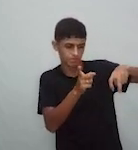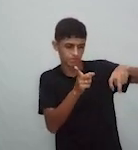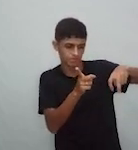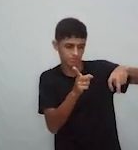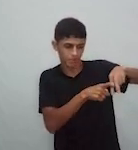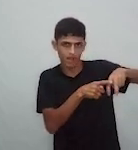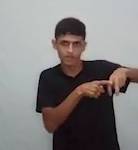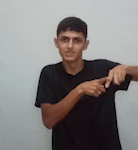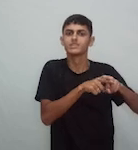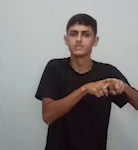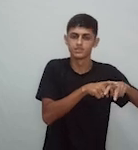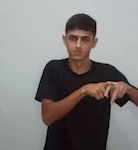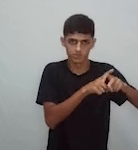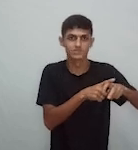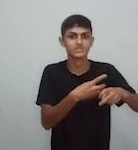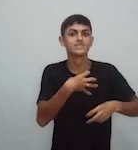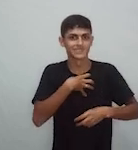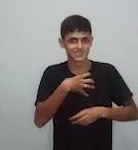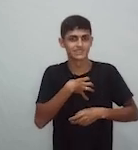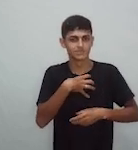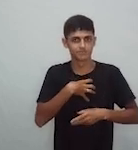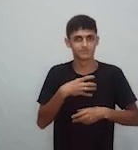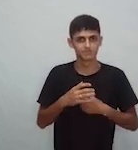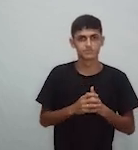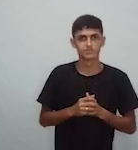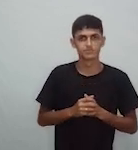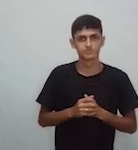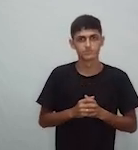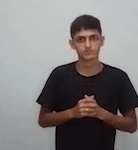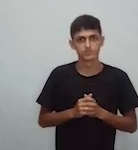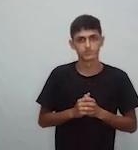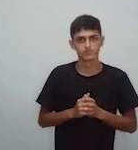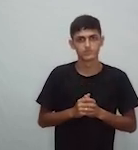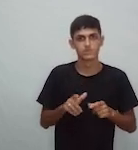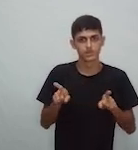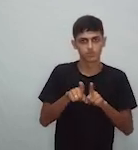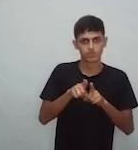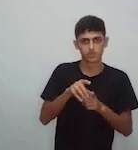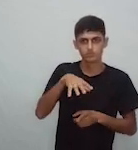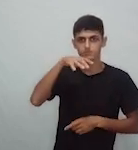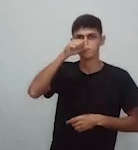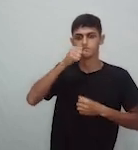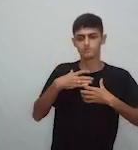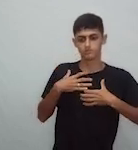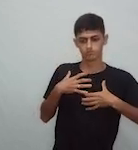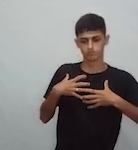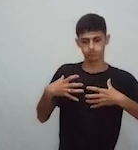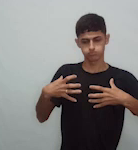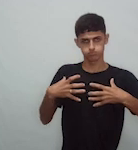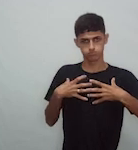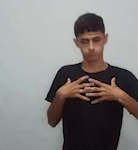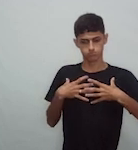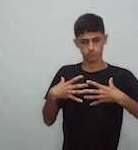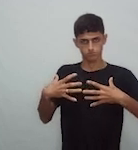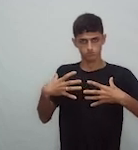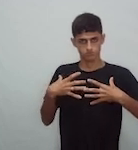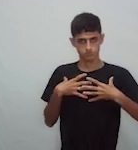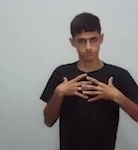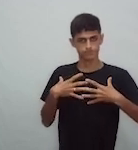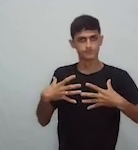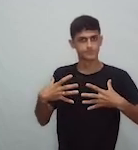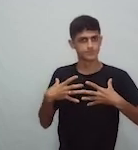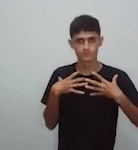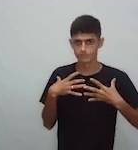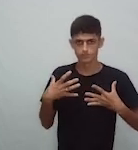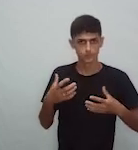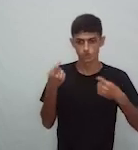gente sente a nossa perna se movimentando. E os movimentos respiratórios. Nosso pulmão também, ele movimenta sem a necessidade de